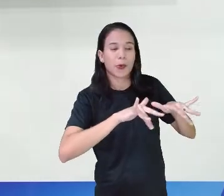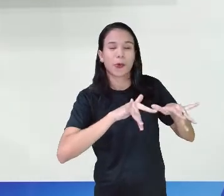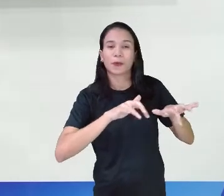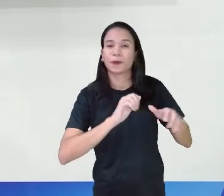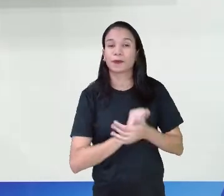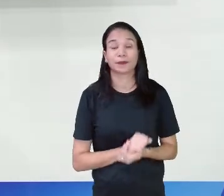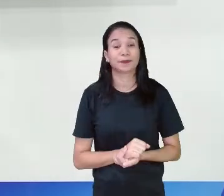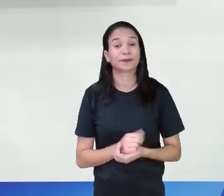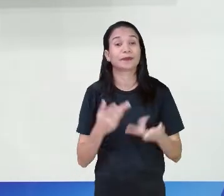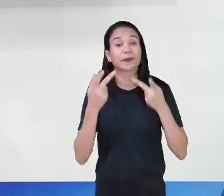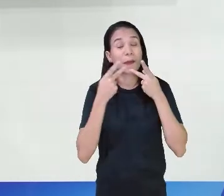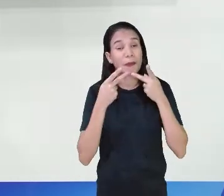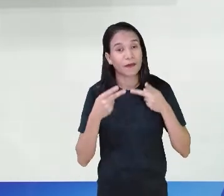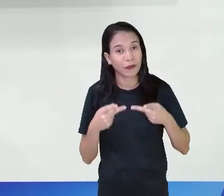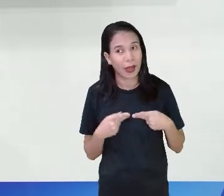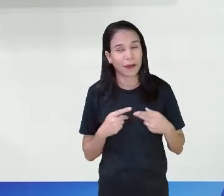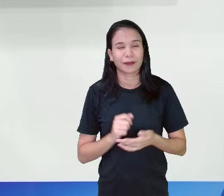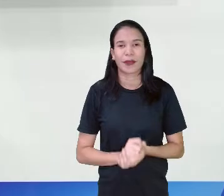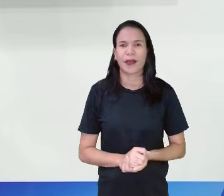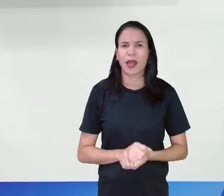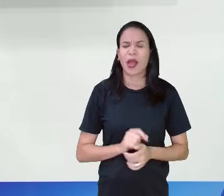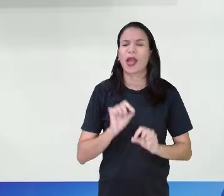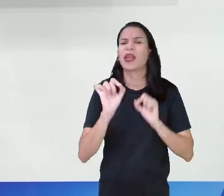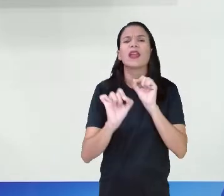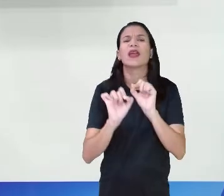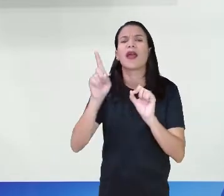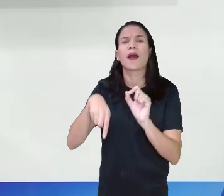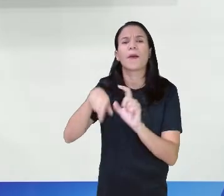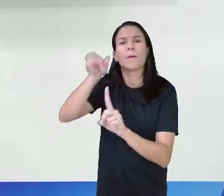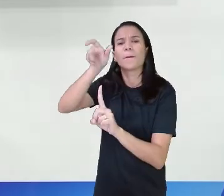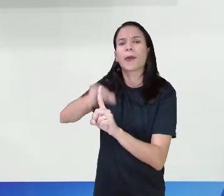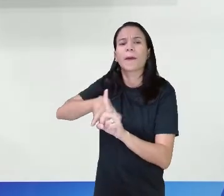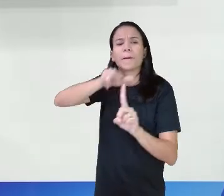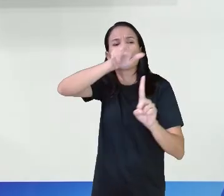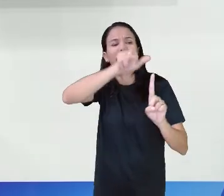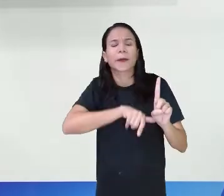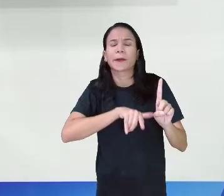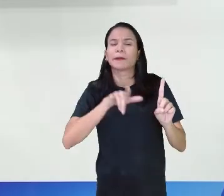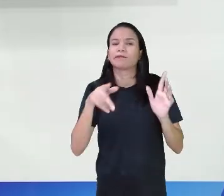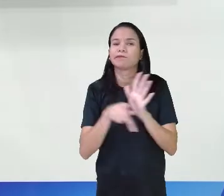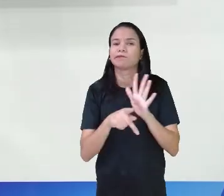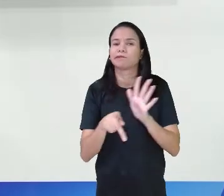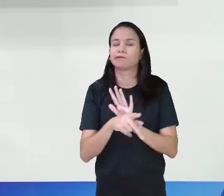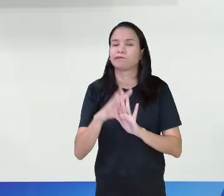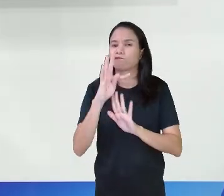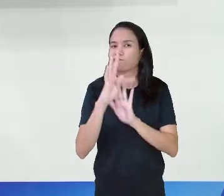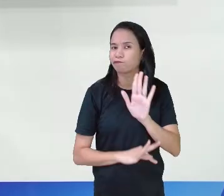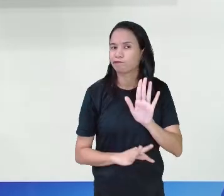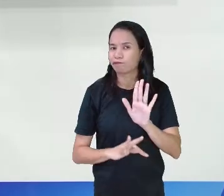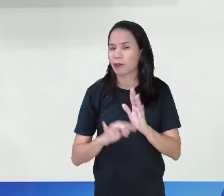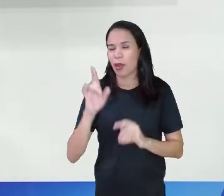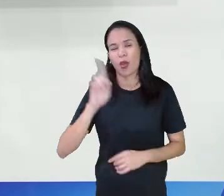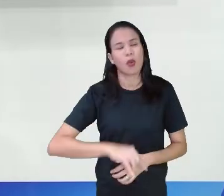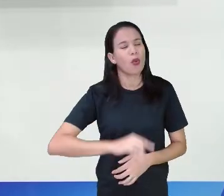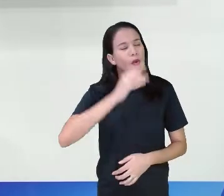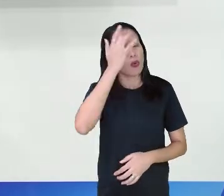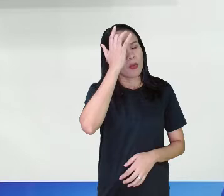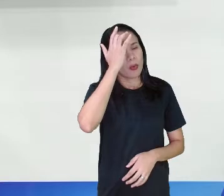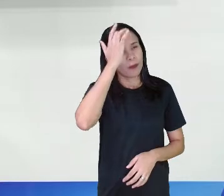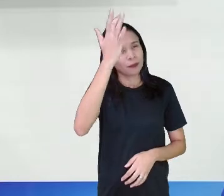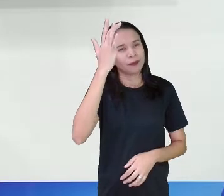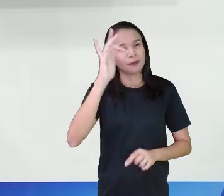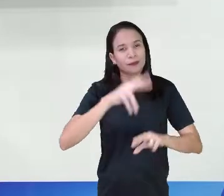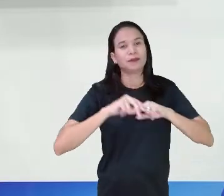Me digam, facílimo, quem são os personagens da história? Isso aí é dado, porque eu